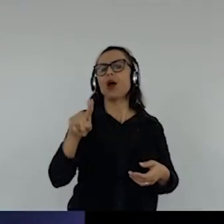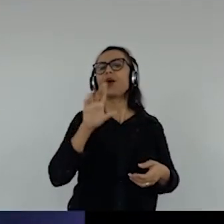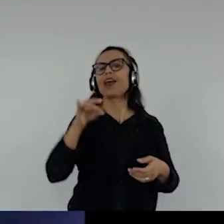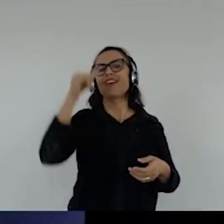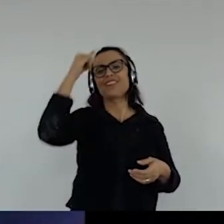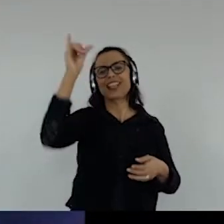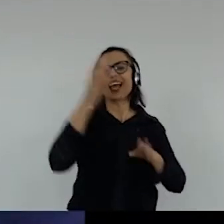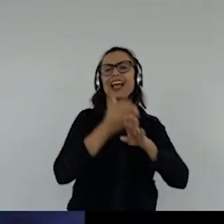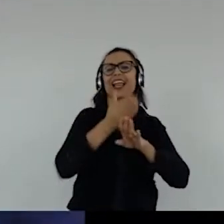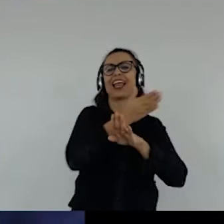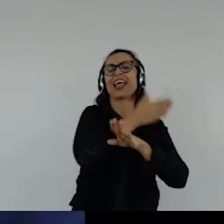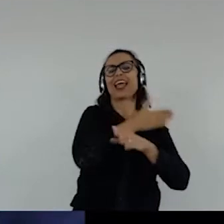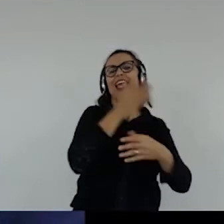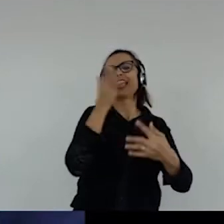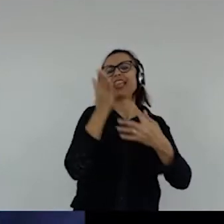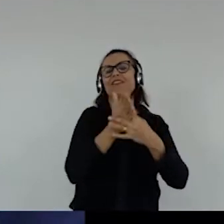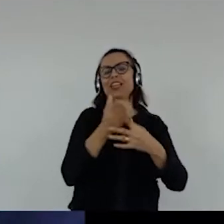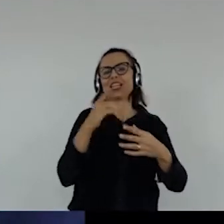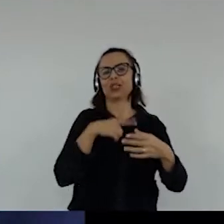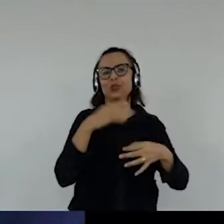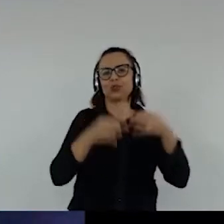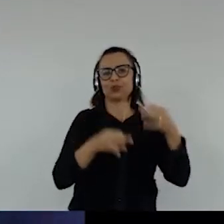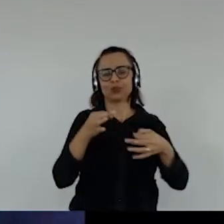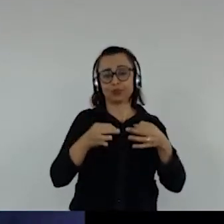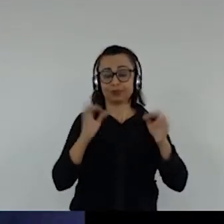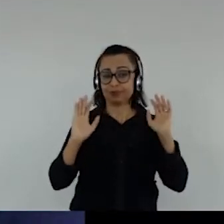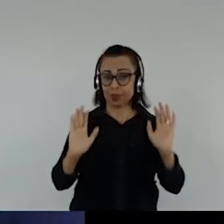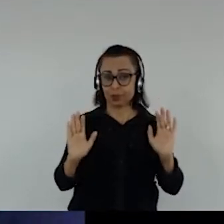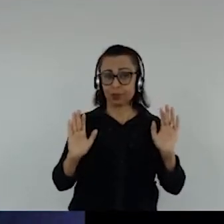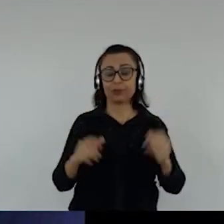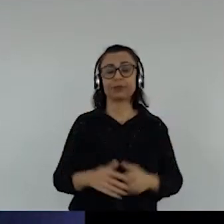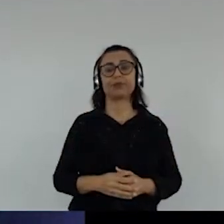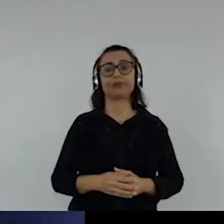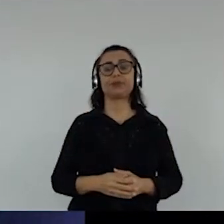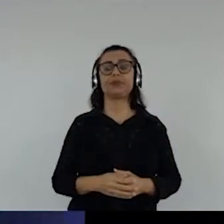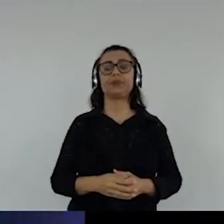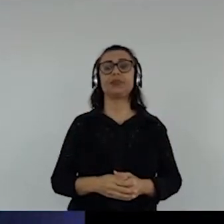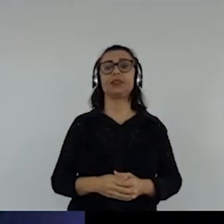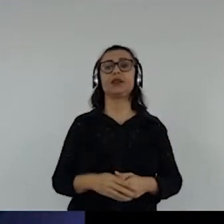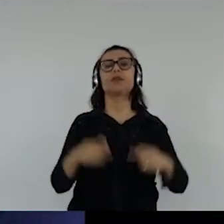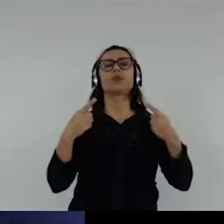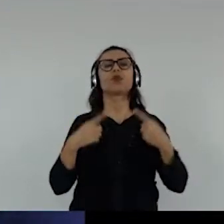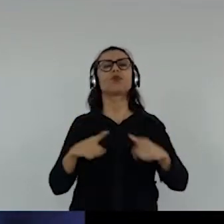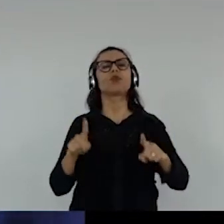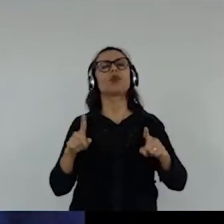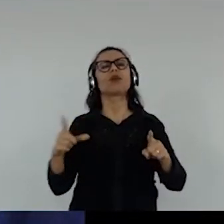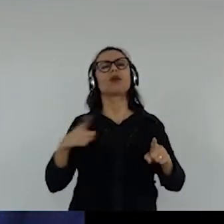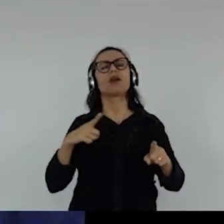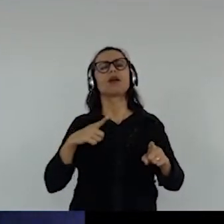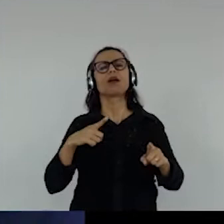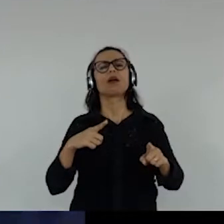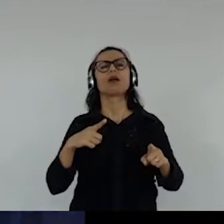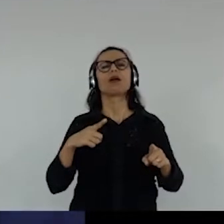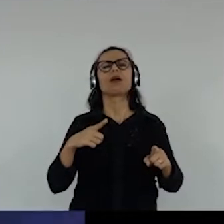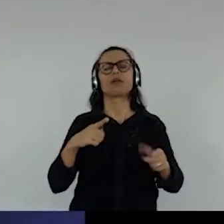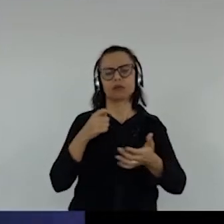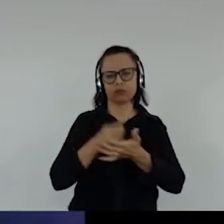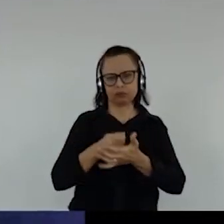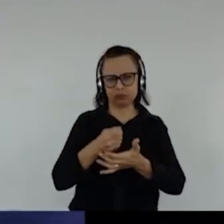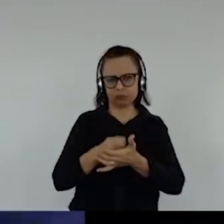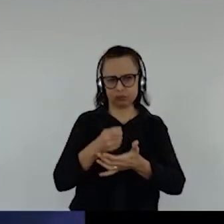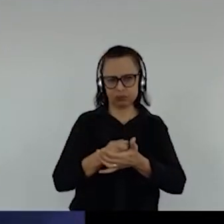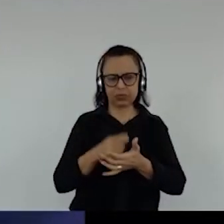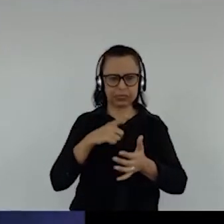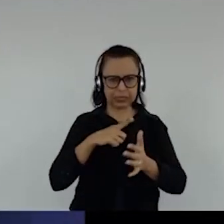a interferência do juiz, uma execução específica. Então, para provocar que há esse dever, se há esse dever, tem um